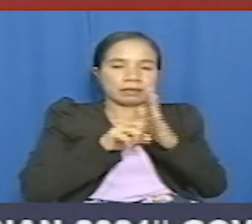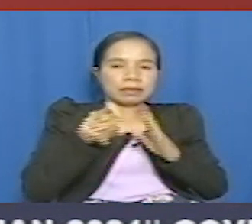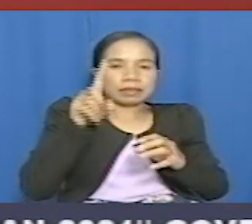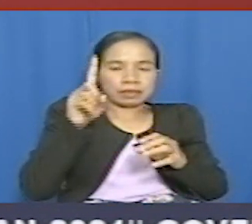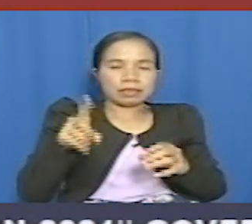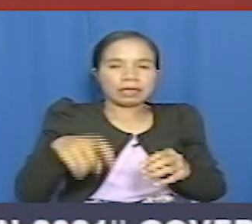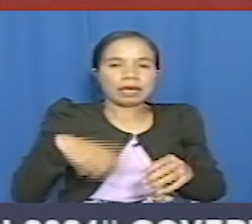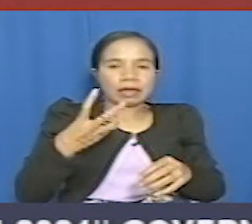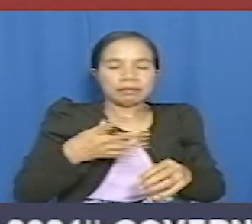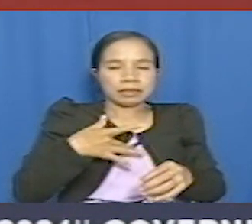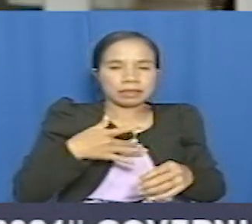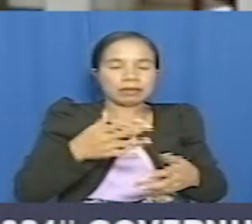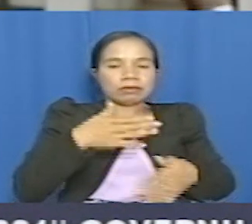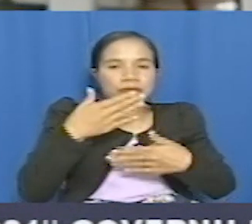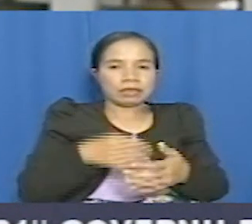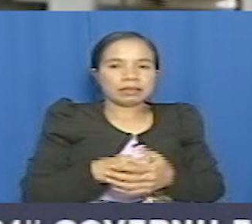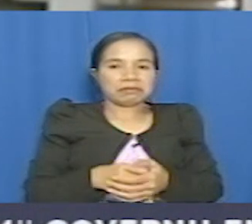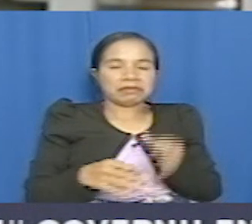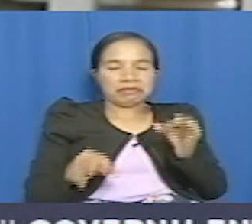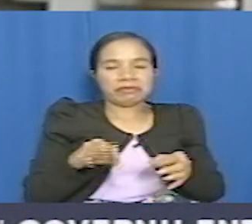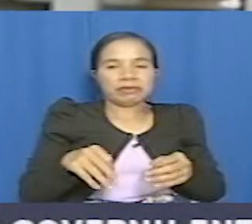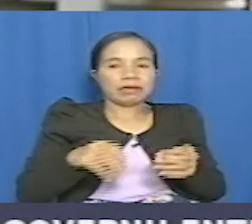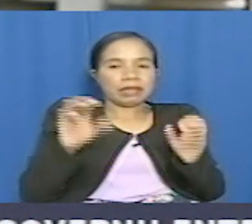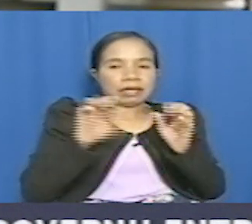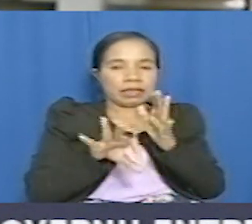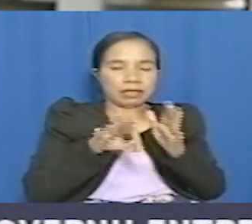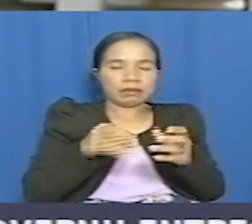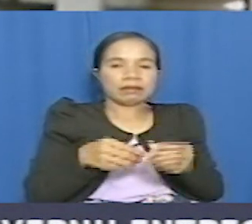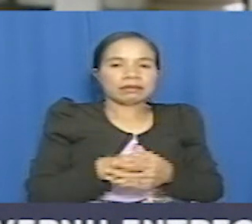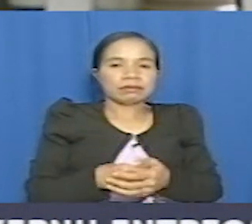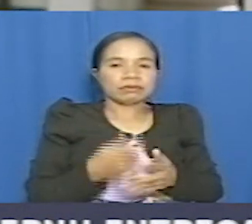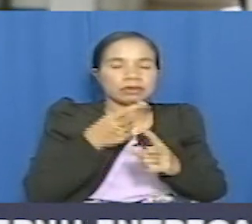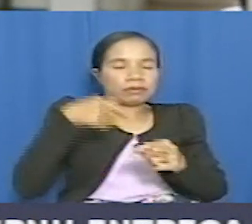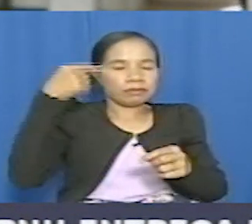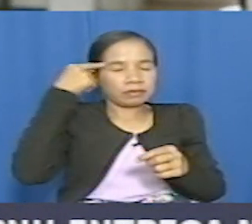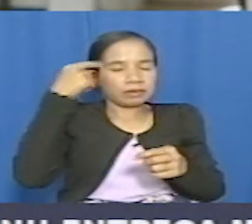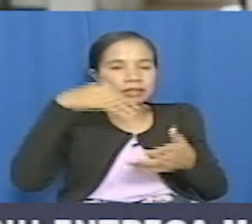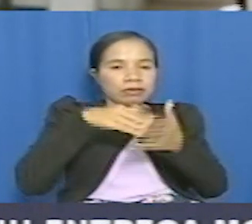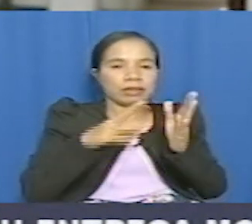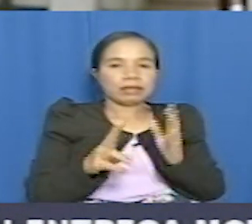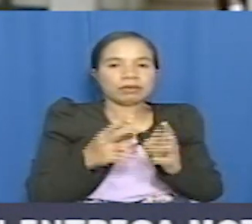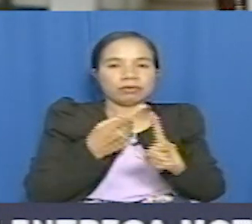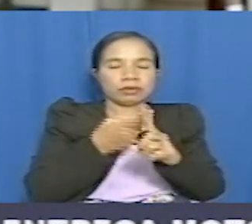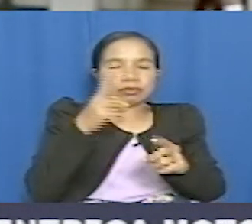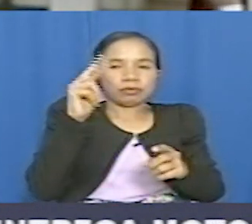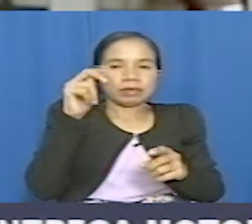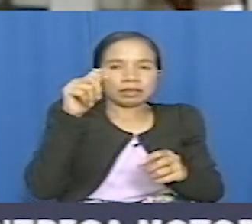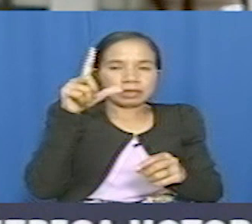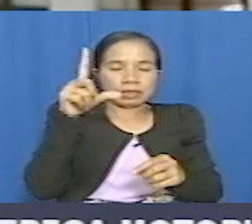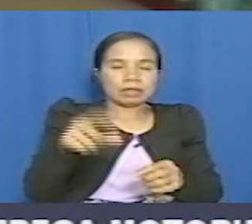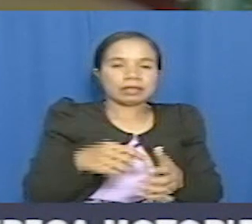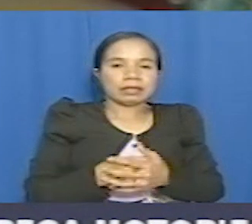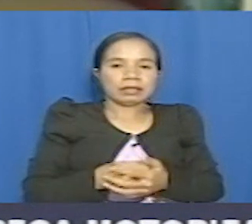do ke amila hetan ni betida husi guben ia parte selu estudante husi UNTELE Zuvelino de Assis